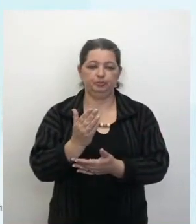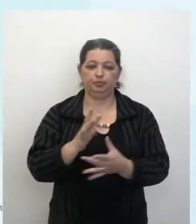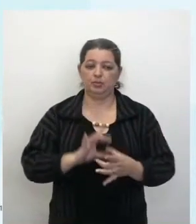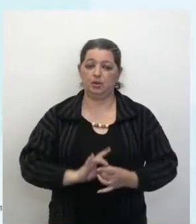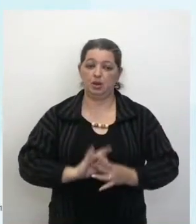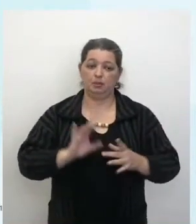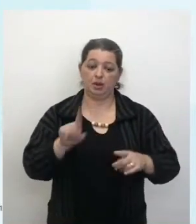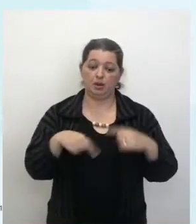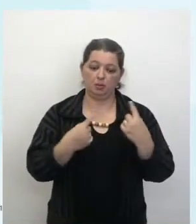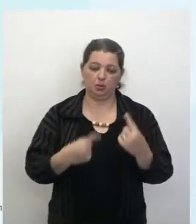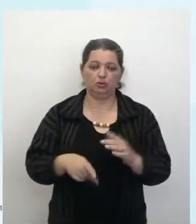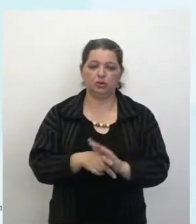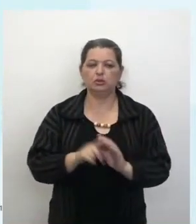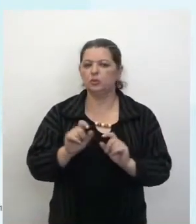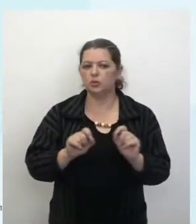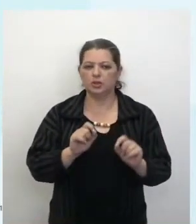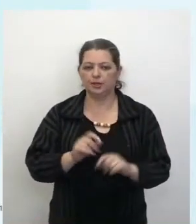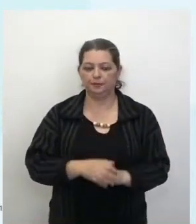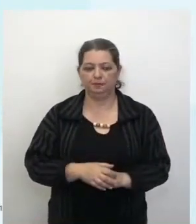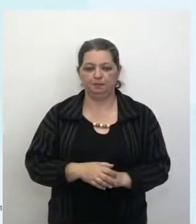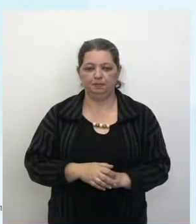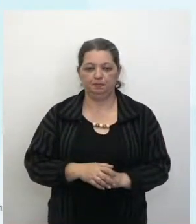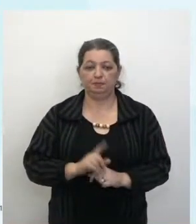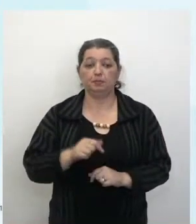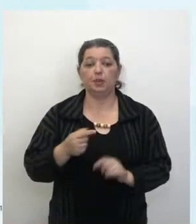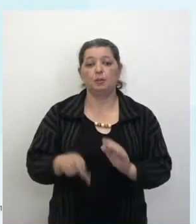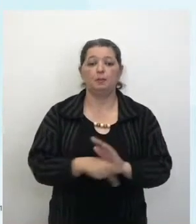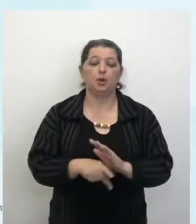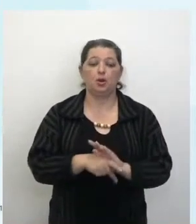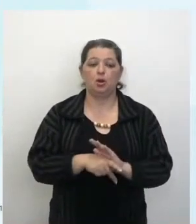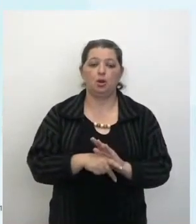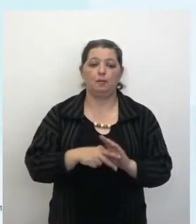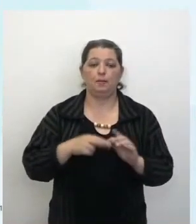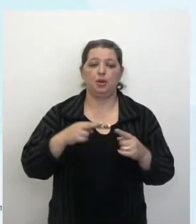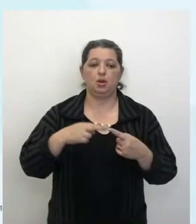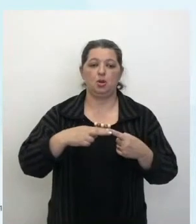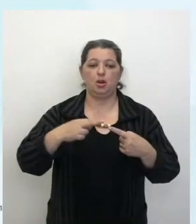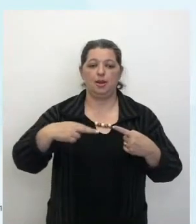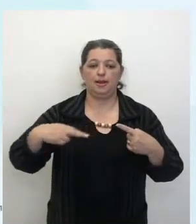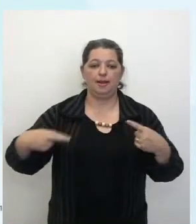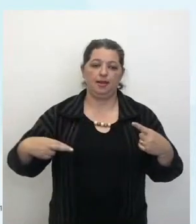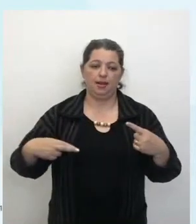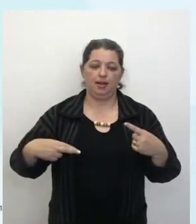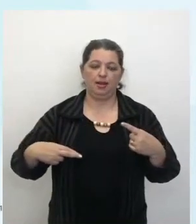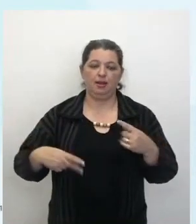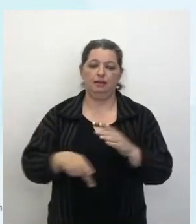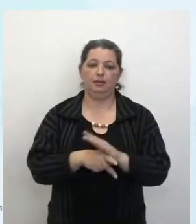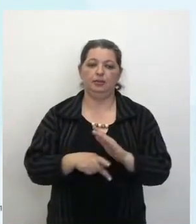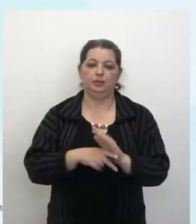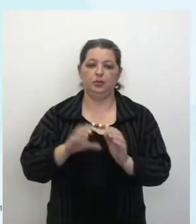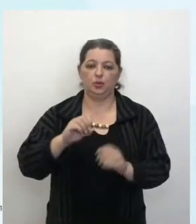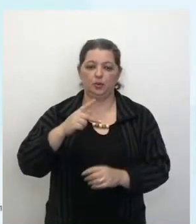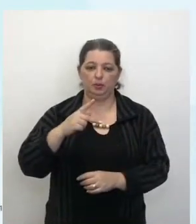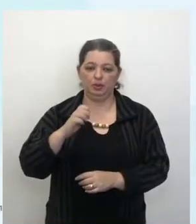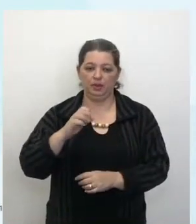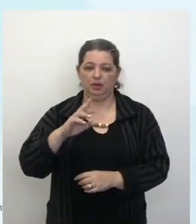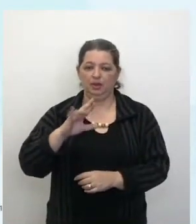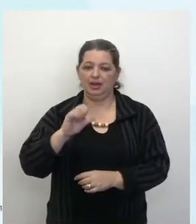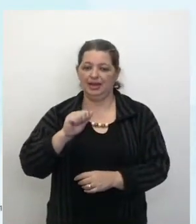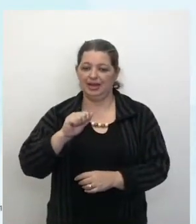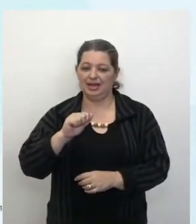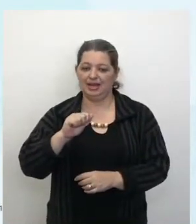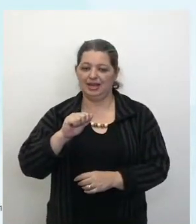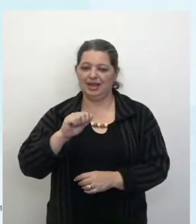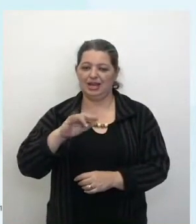dele depois sabe do que Thiagão do que ele queimava Operário com um otário nosso E aí eu